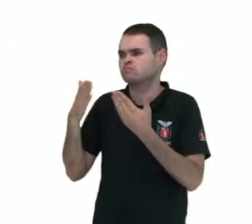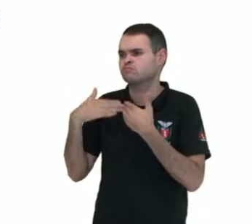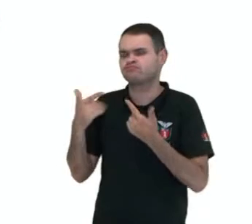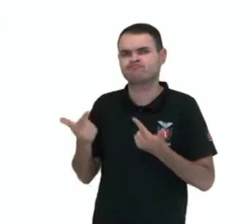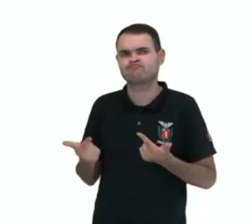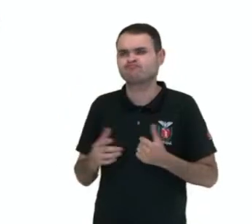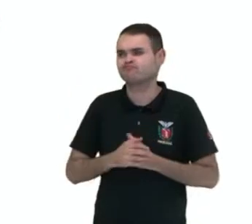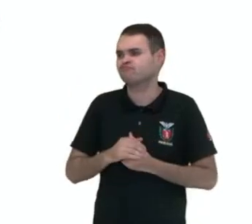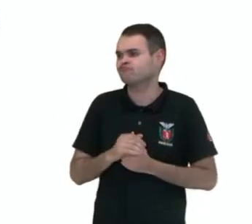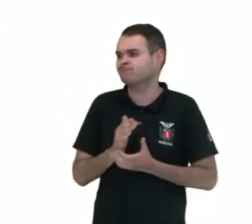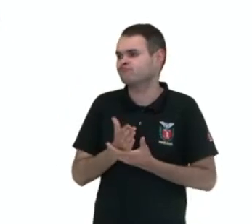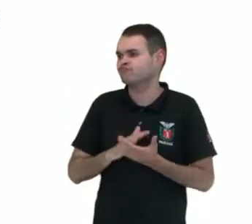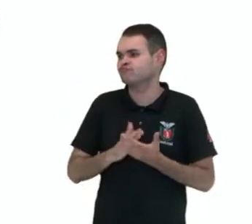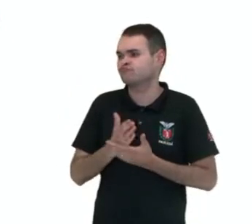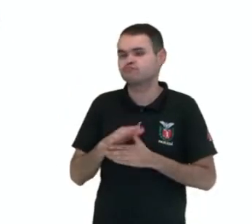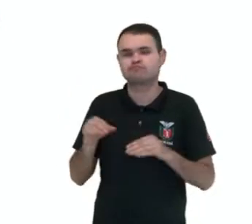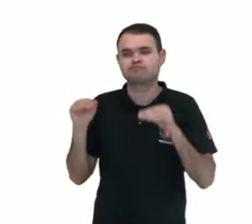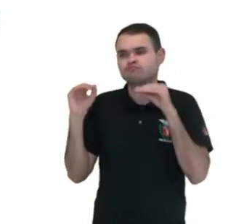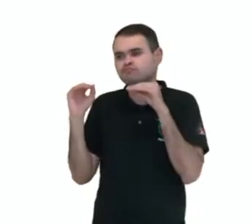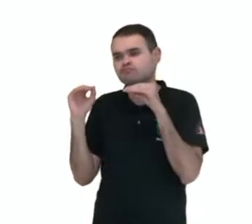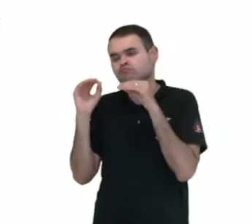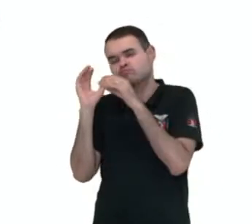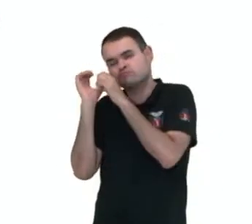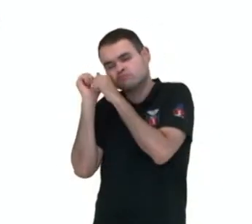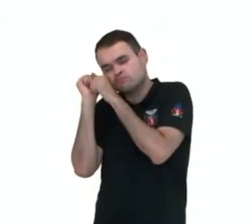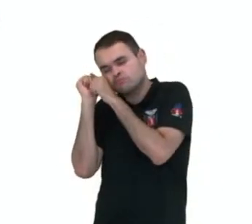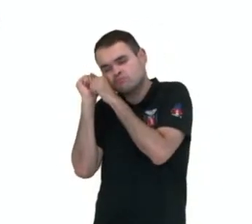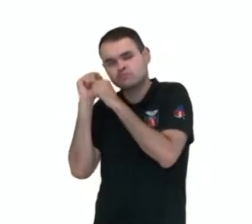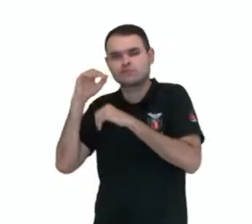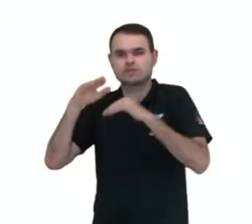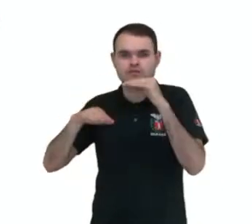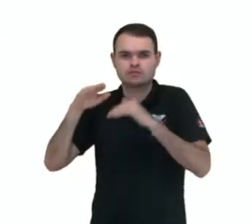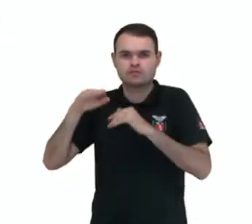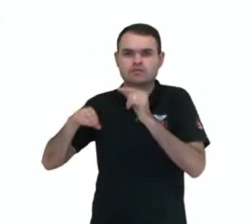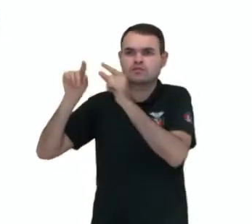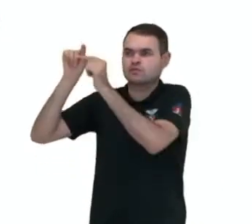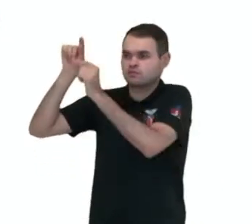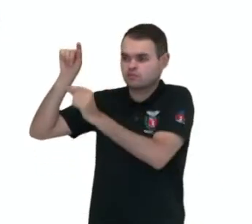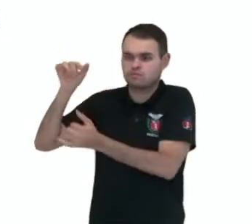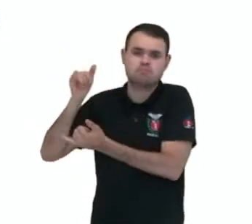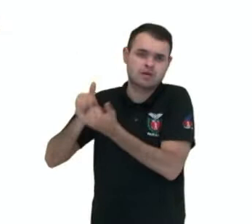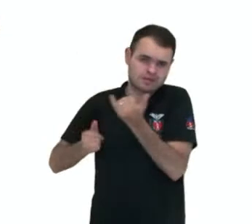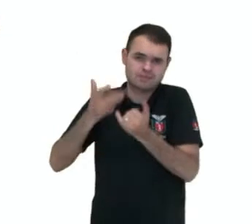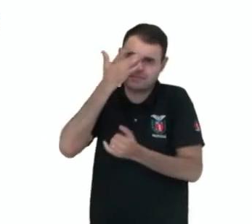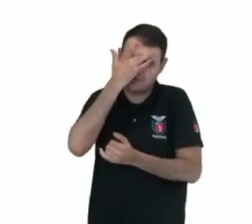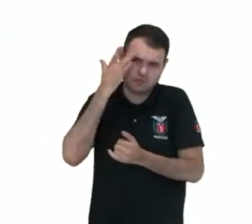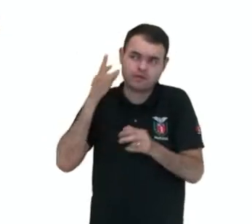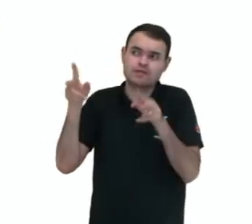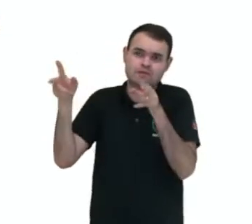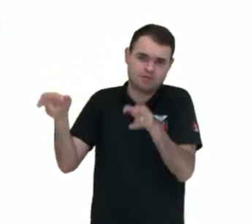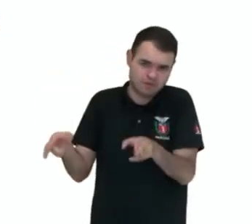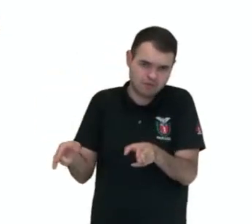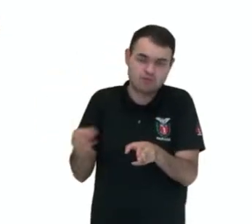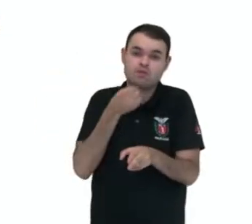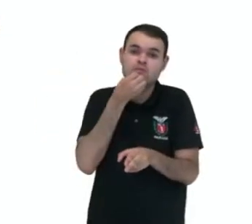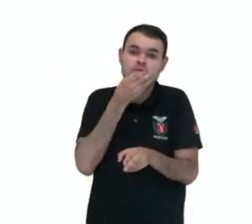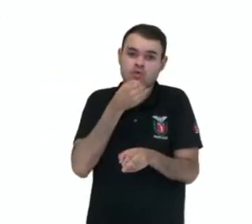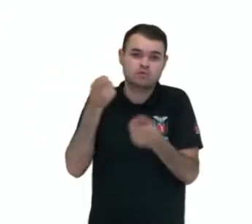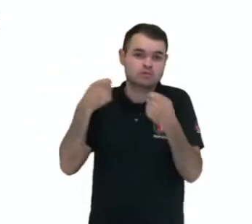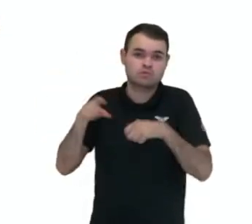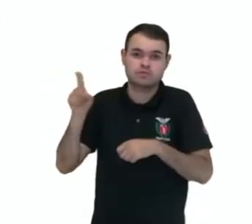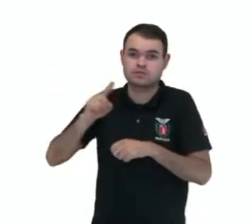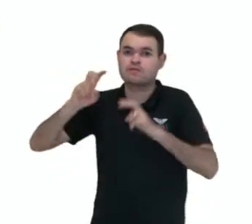chato. Ele acabava dormindo. Formiga tinha hora que era feito gente mesmo. O bom é que ninguém